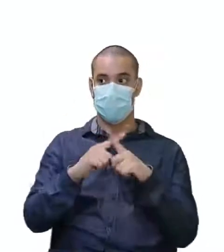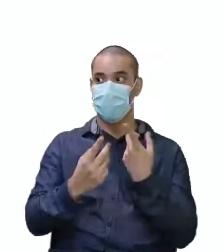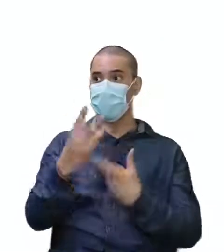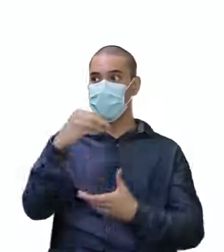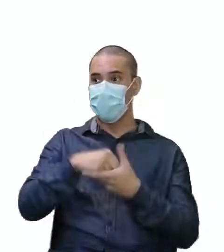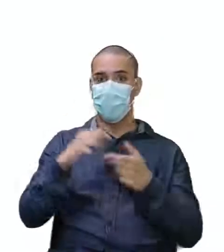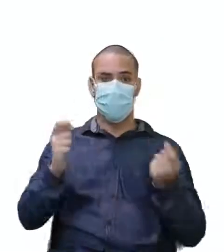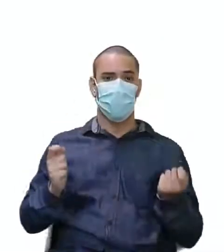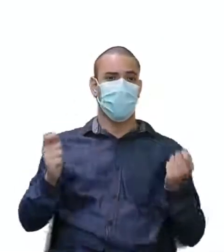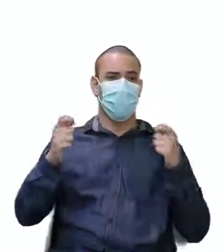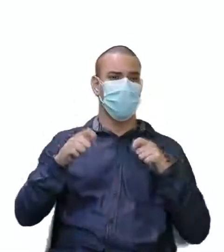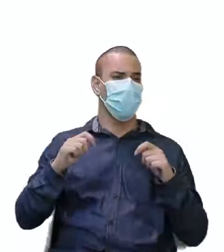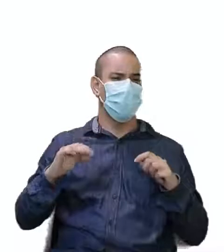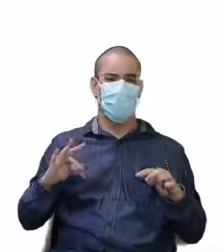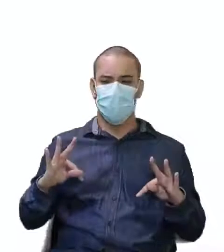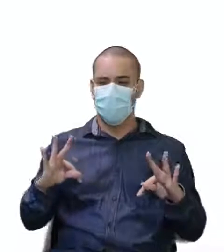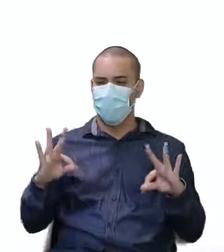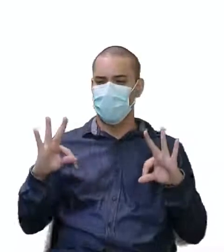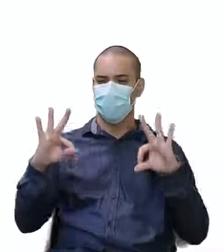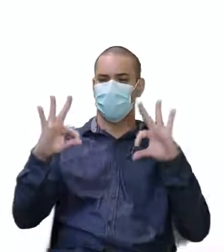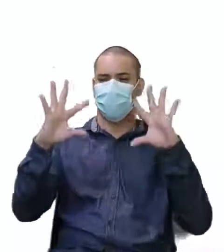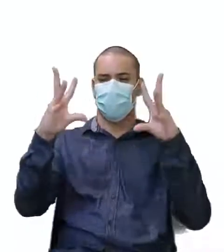outros fatores vão